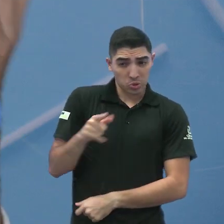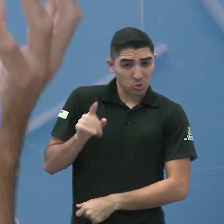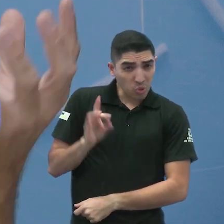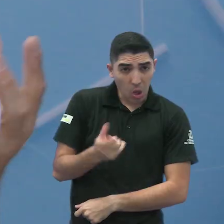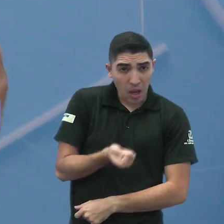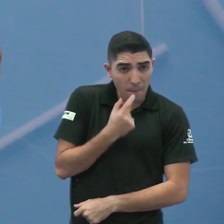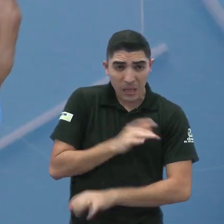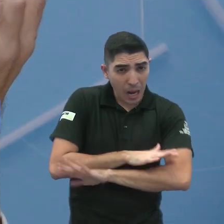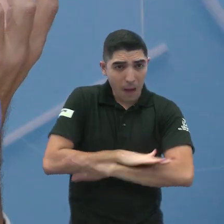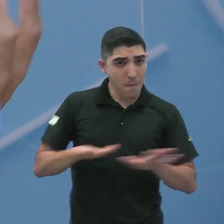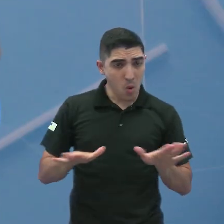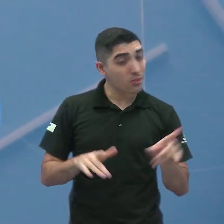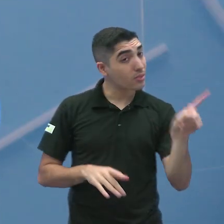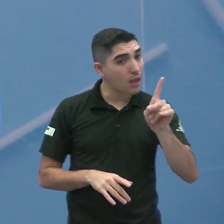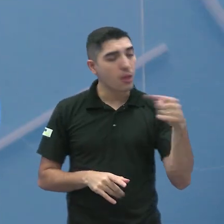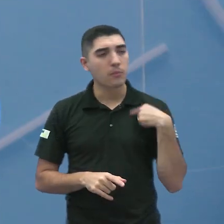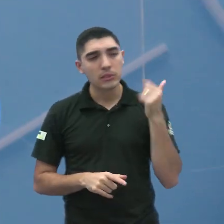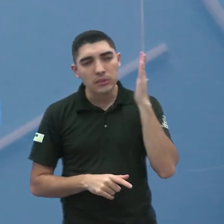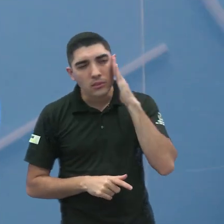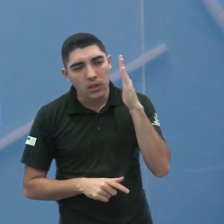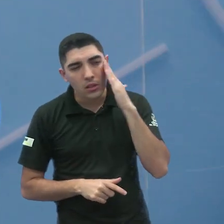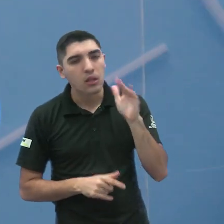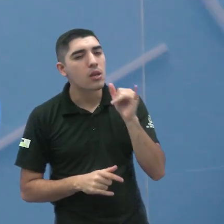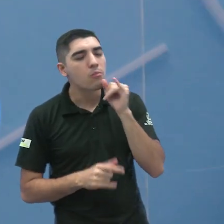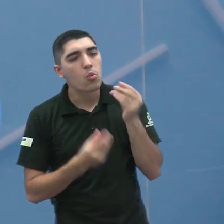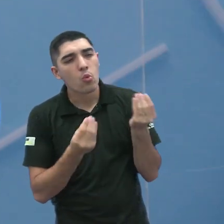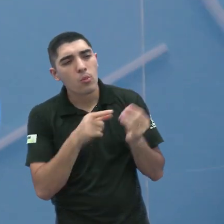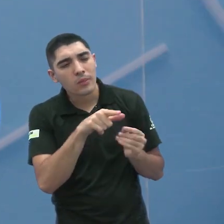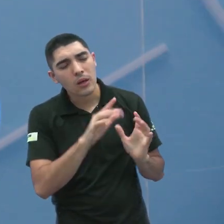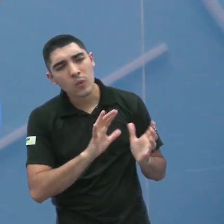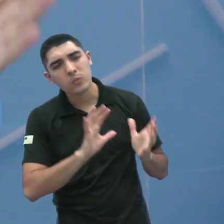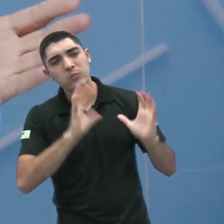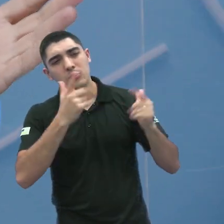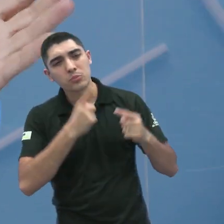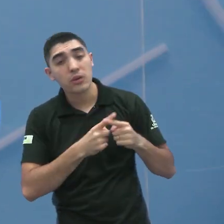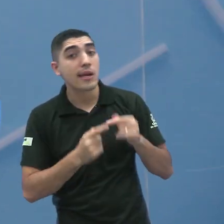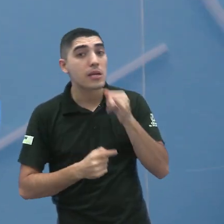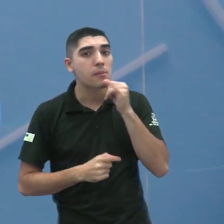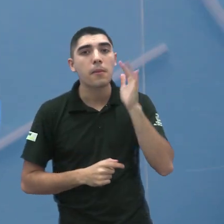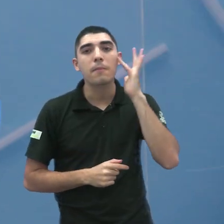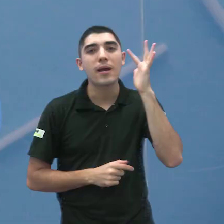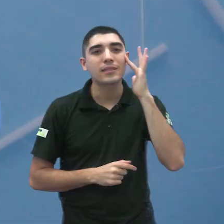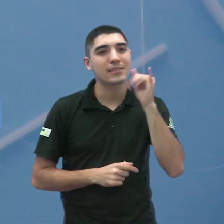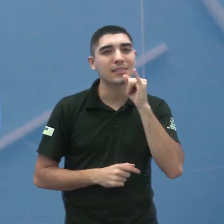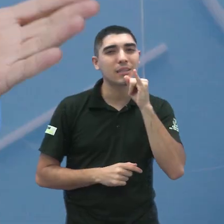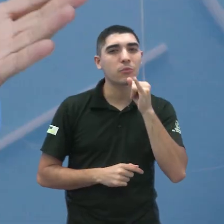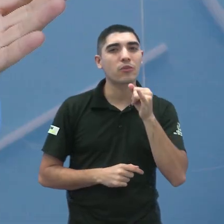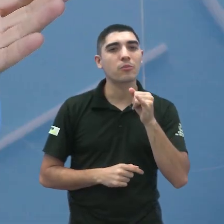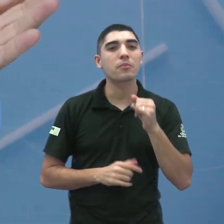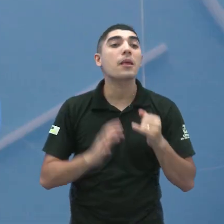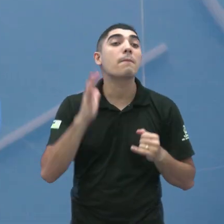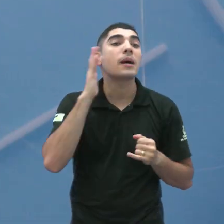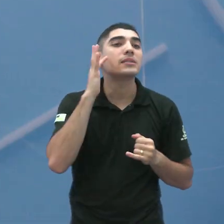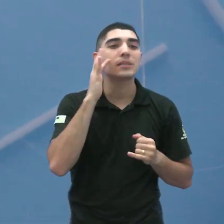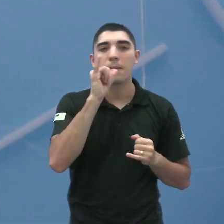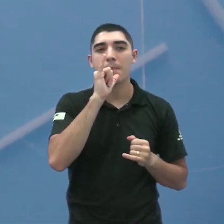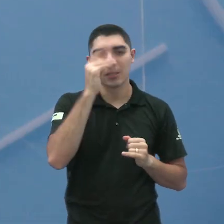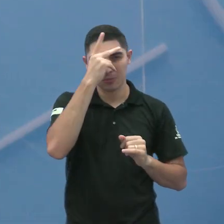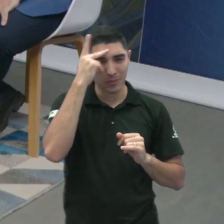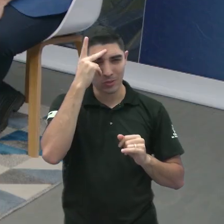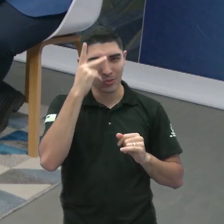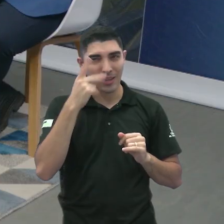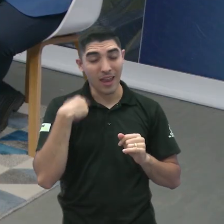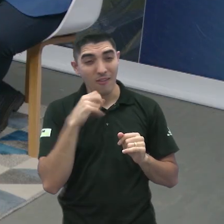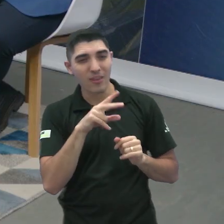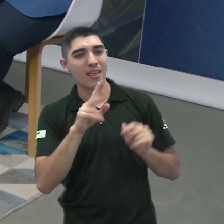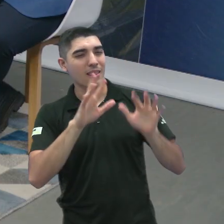e trabalhar aquilo que levou aquele quadro. Como eu ouvi uma vez, para quem está se afogando, a gente joga a boia e não dá aula de natação. Ô, doutor, mas